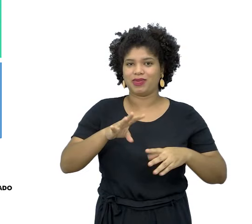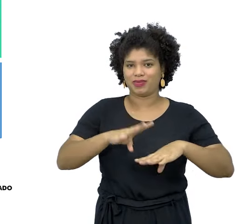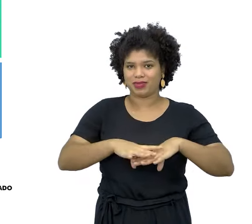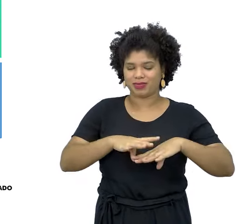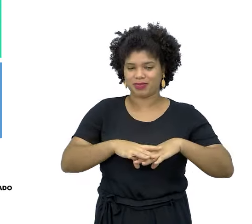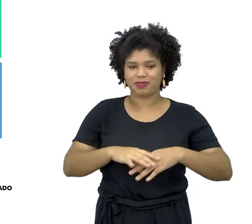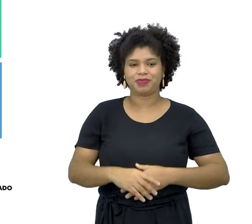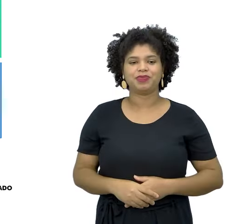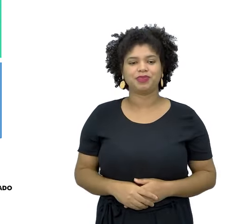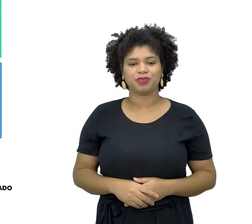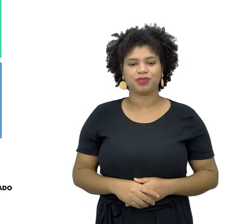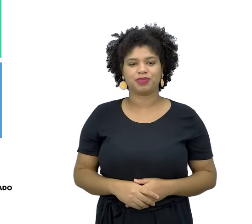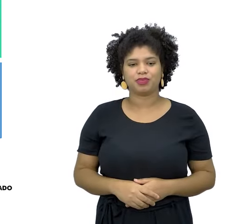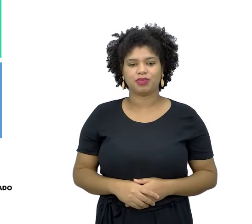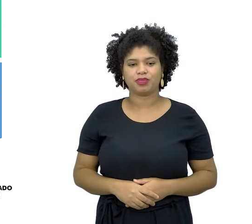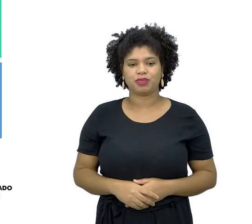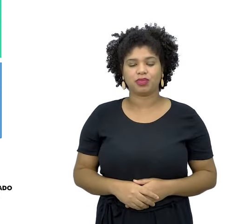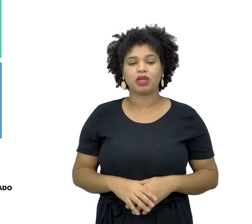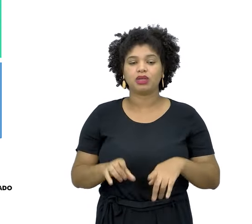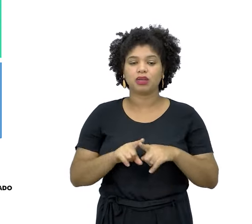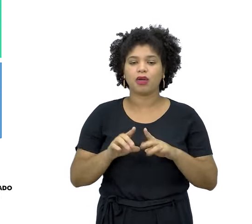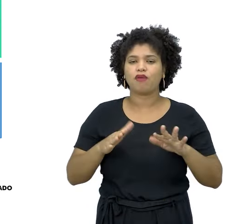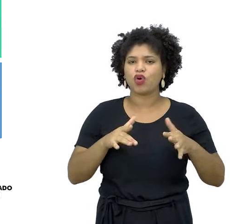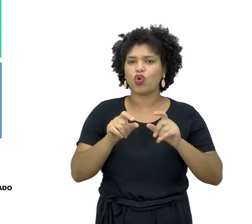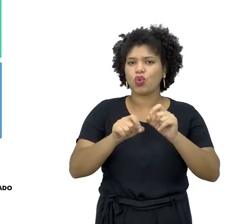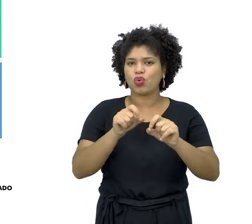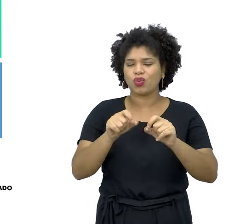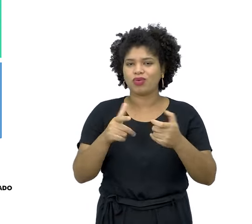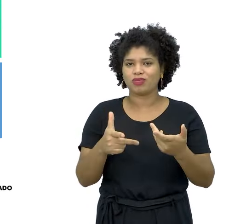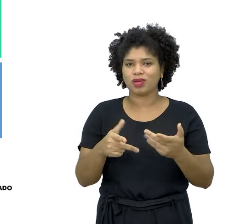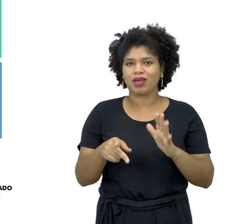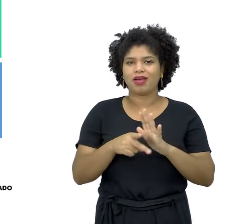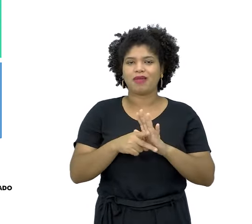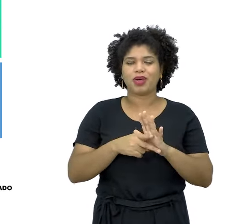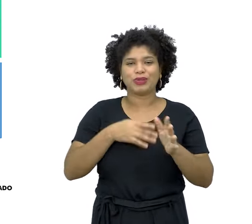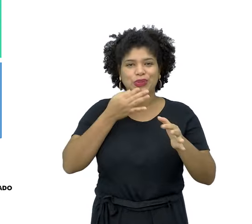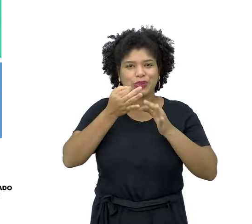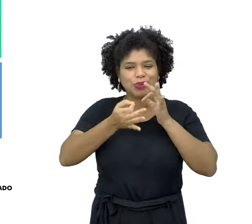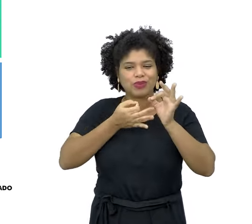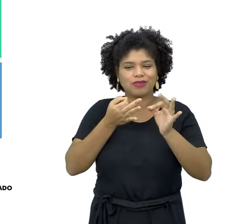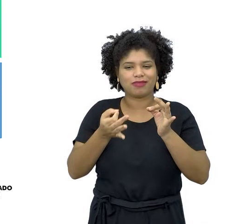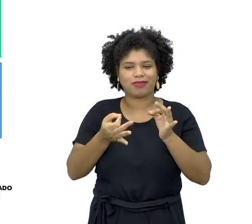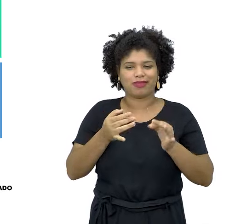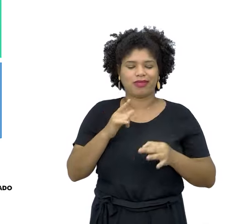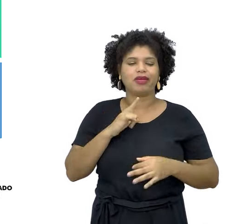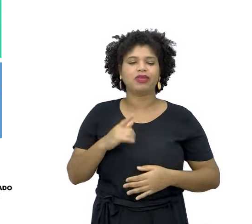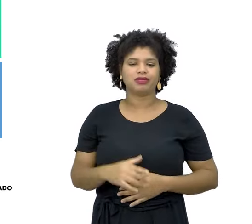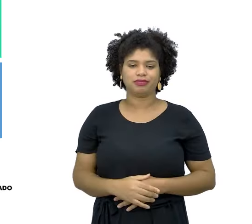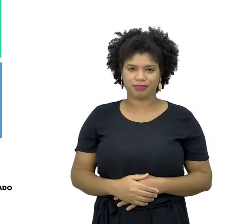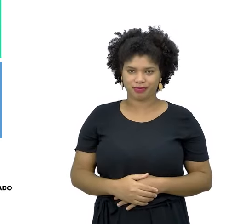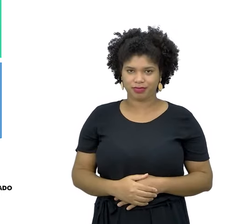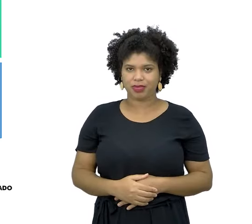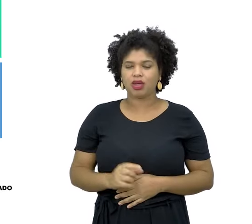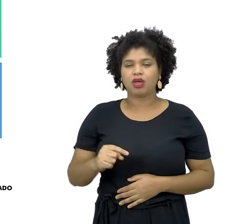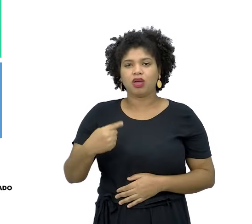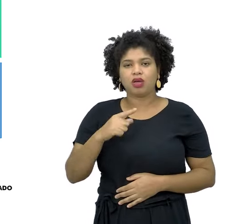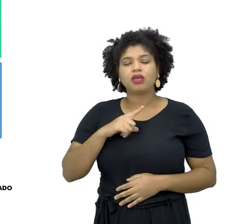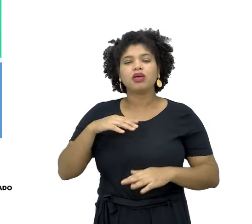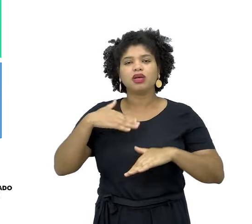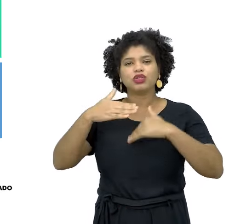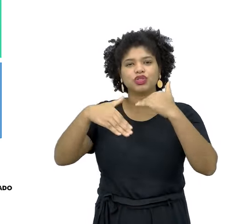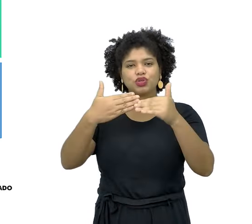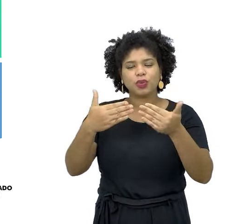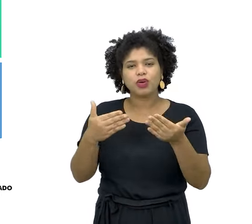letramento matemático. Que foco que é esse? É o foco da argumentação, né? A gente tem um desenvolvimento,